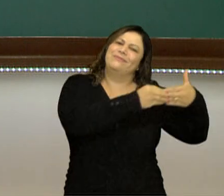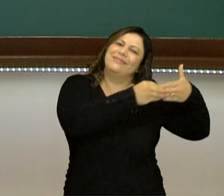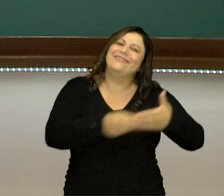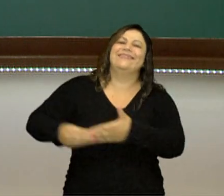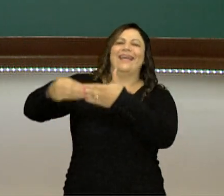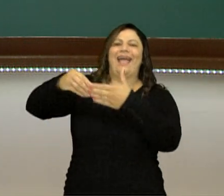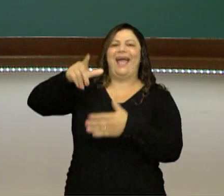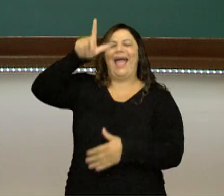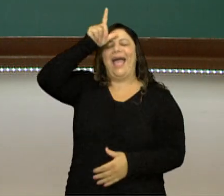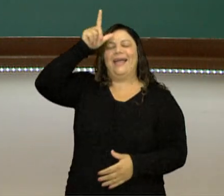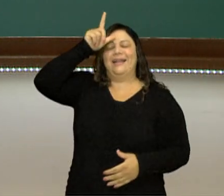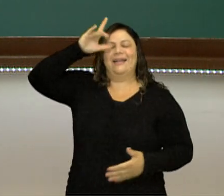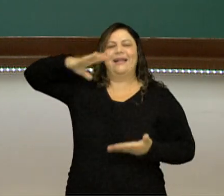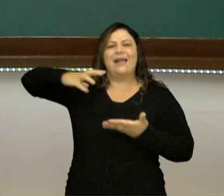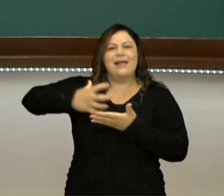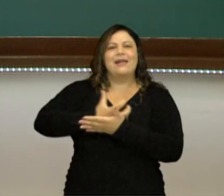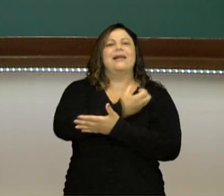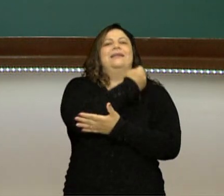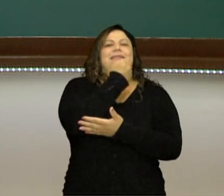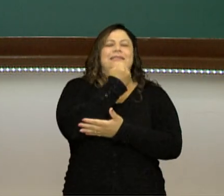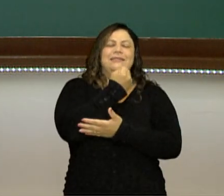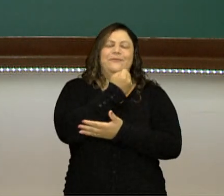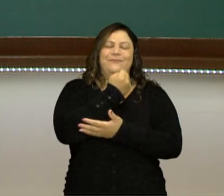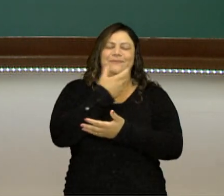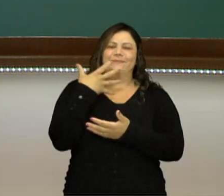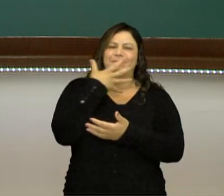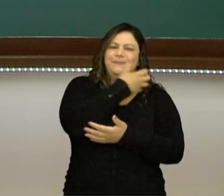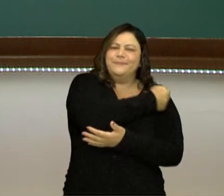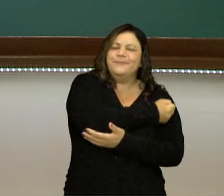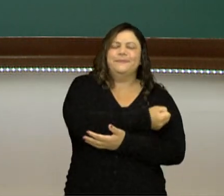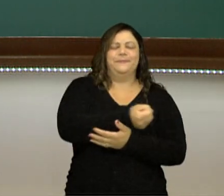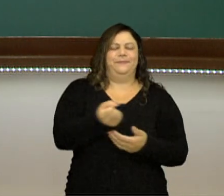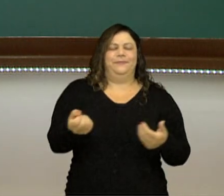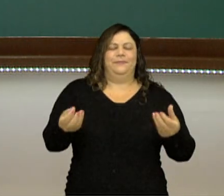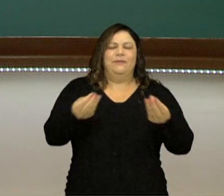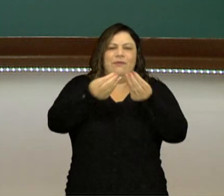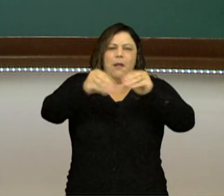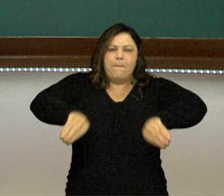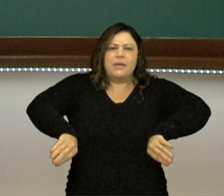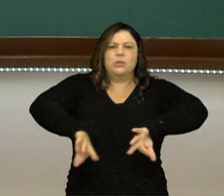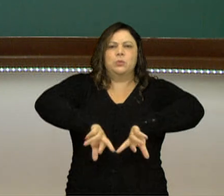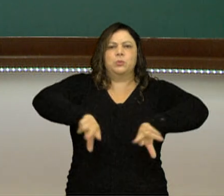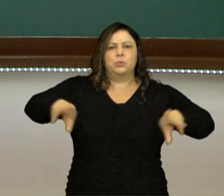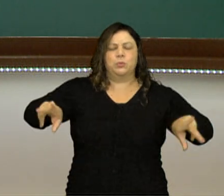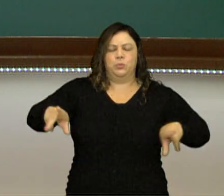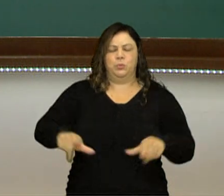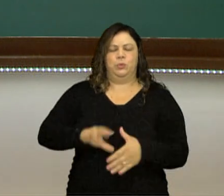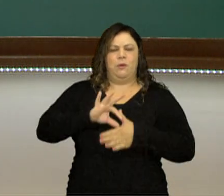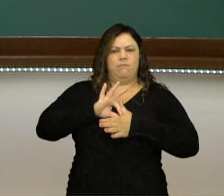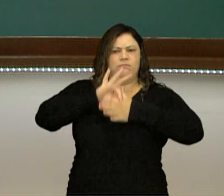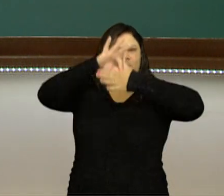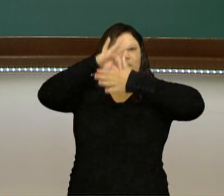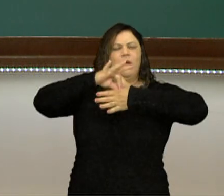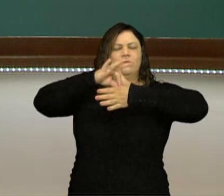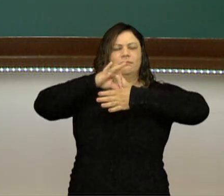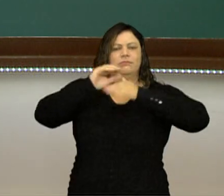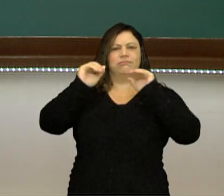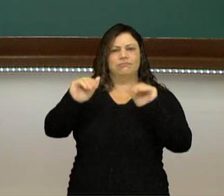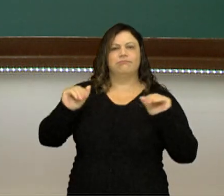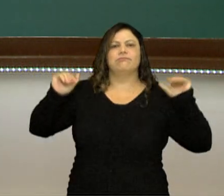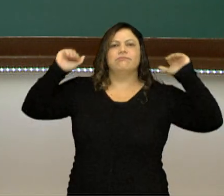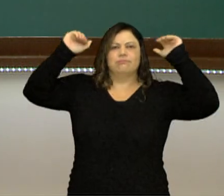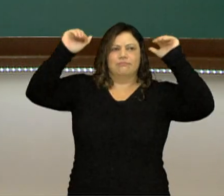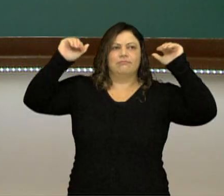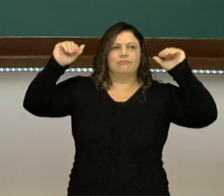que vai salvar a Alemanha do caos. Então ele começa a se apresentar como uma liderança forte e uma liderança destemida.